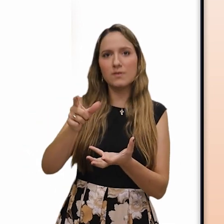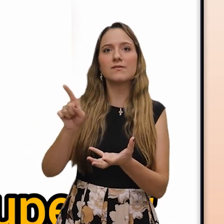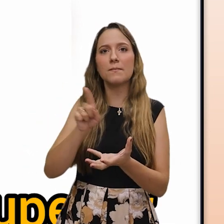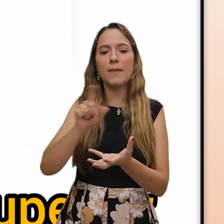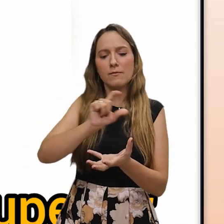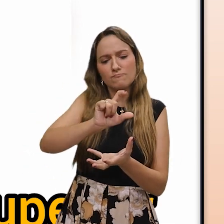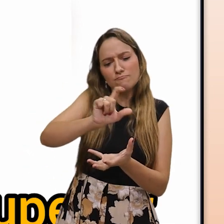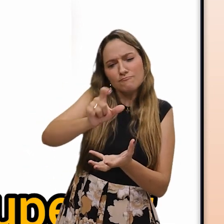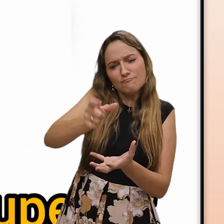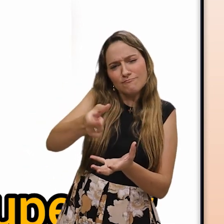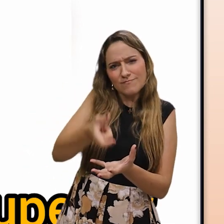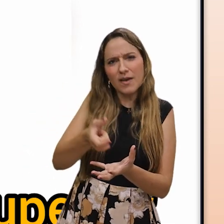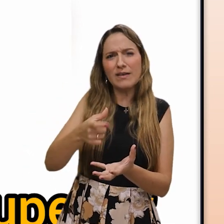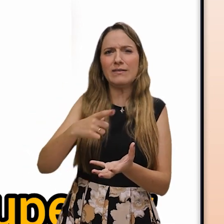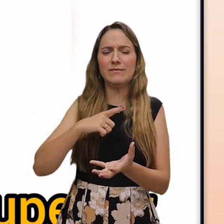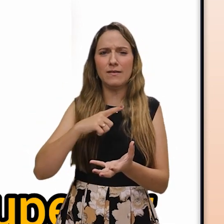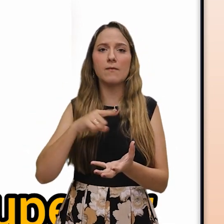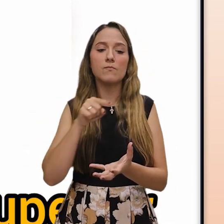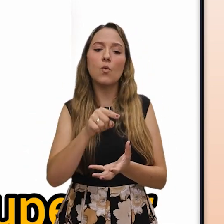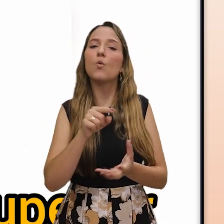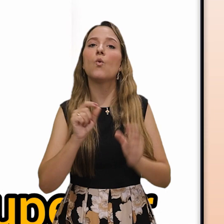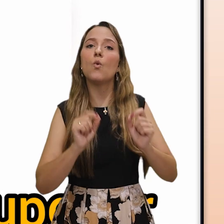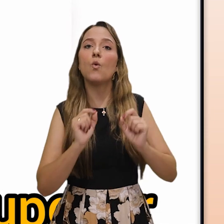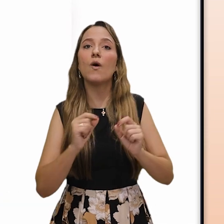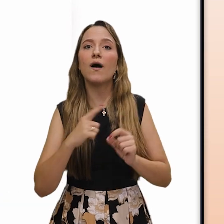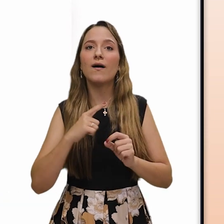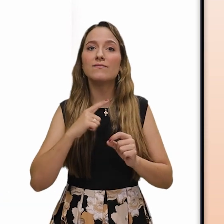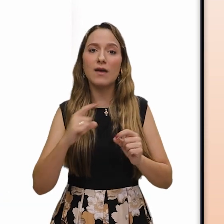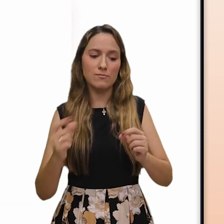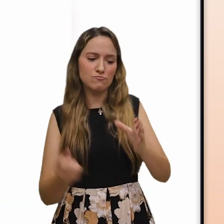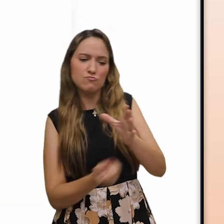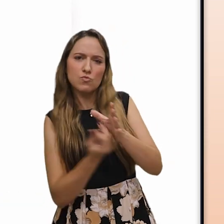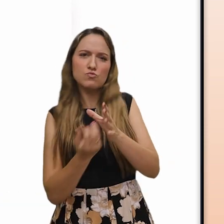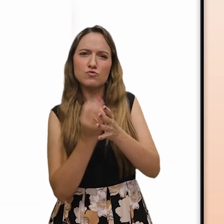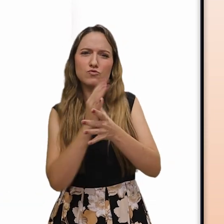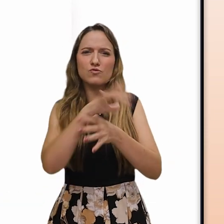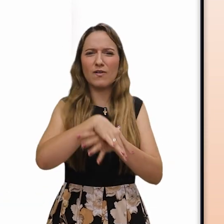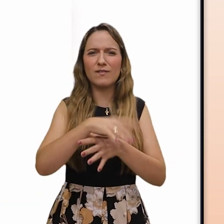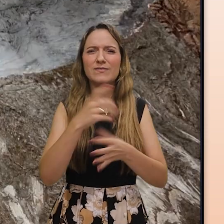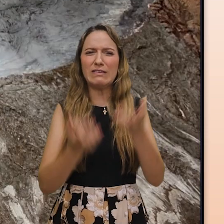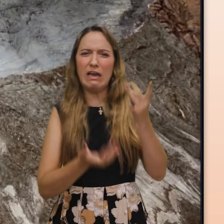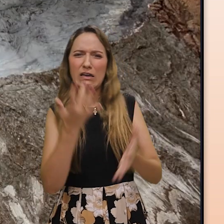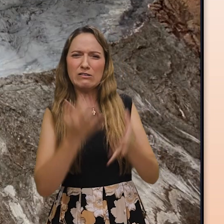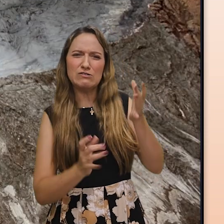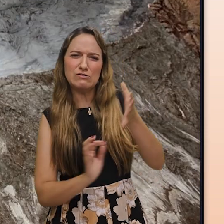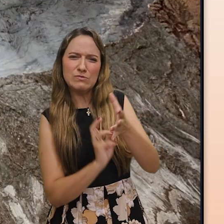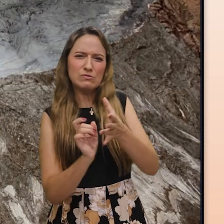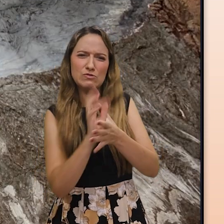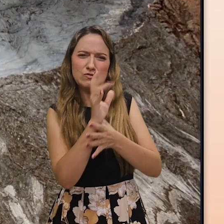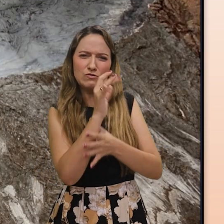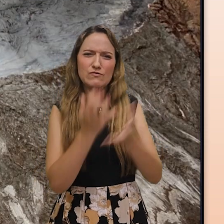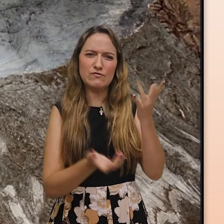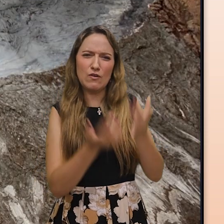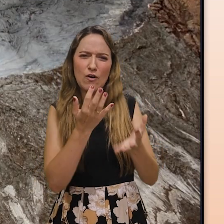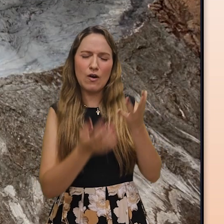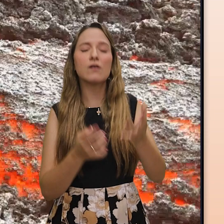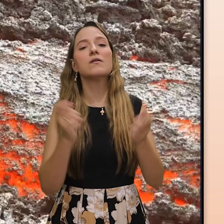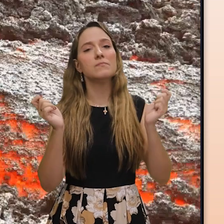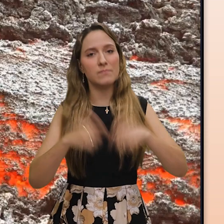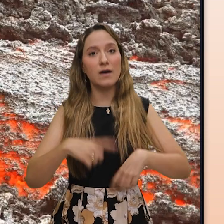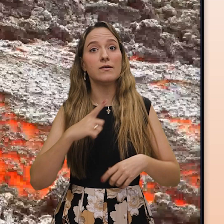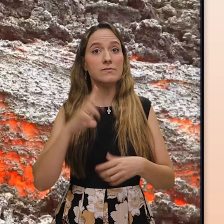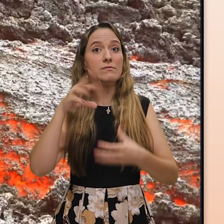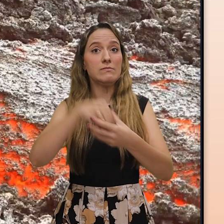regiões, o manto superior e o manto inferior. A lava expelida pelos vulcões vem dessa região,